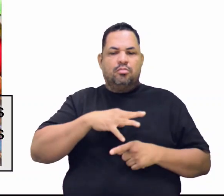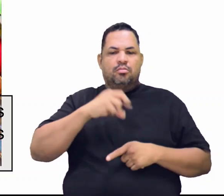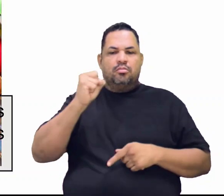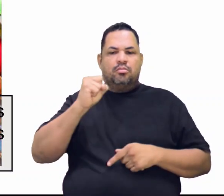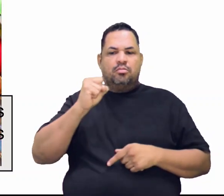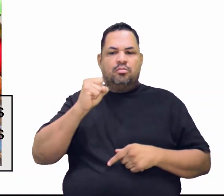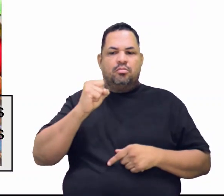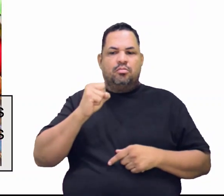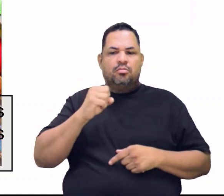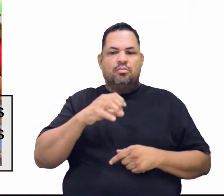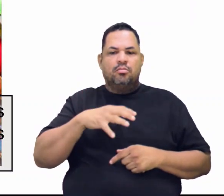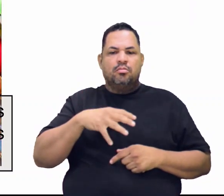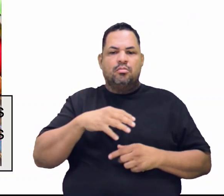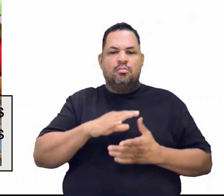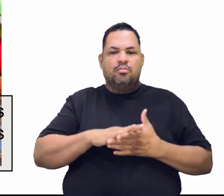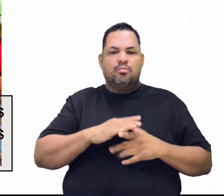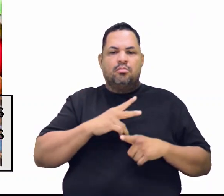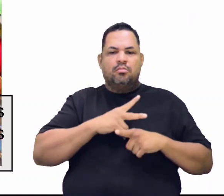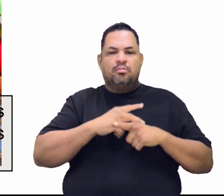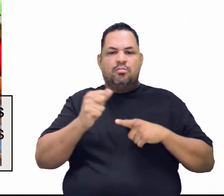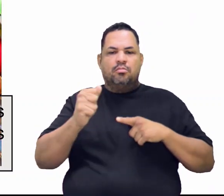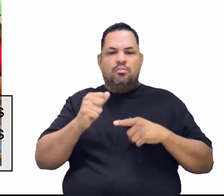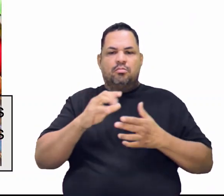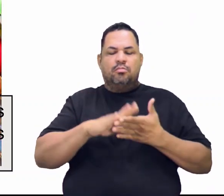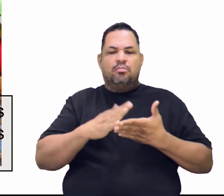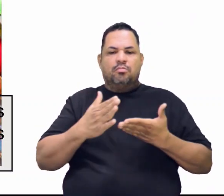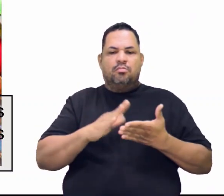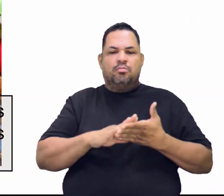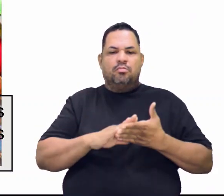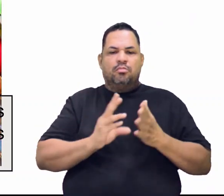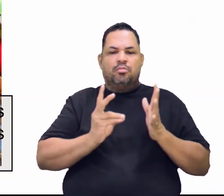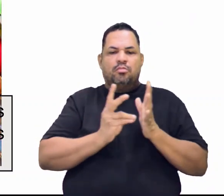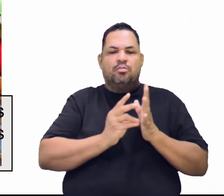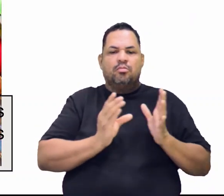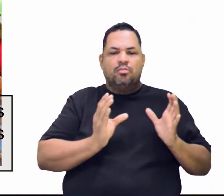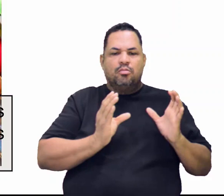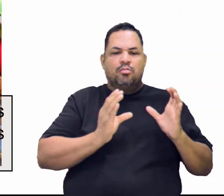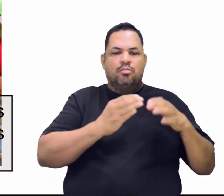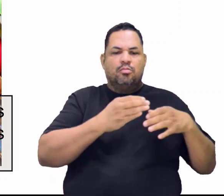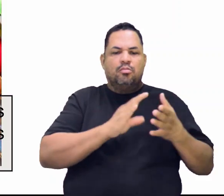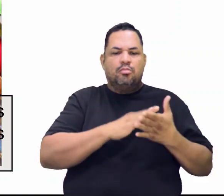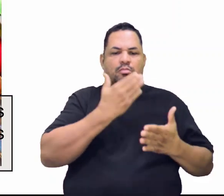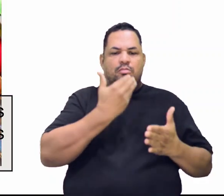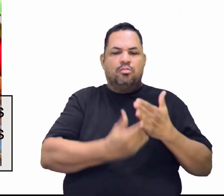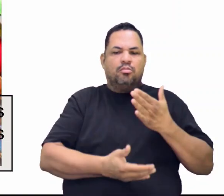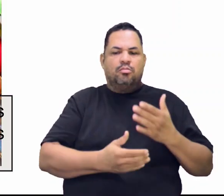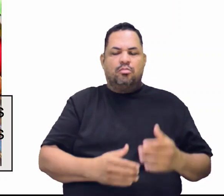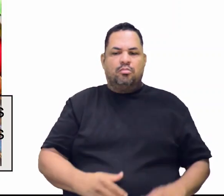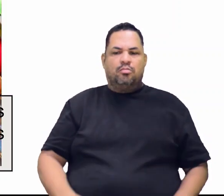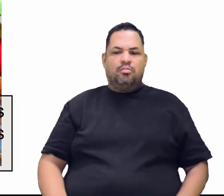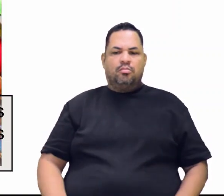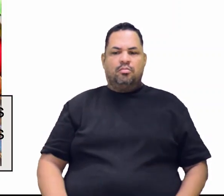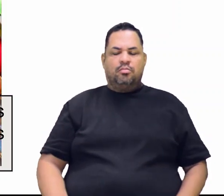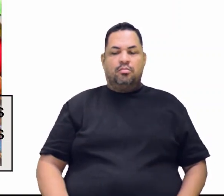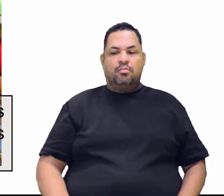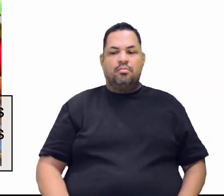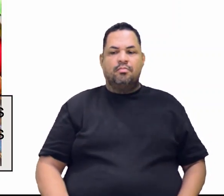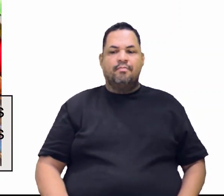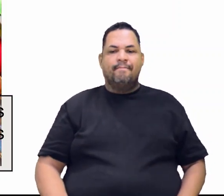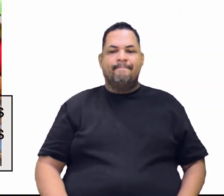ganharam e as tribos indígenas só perderam devido a essa aliança, né?